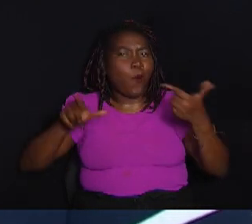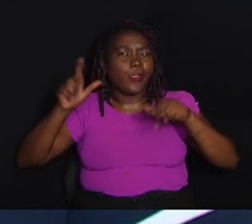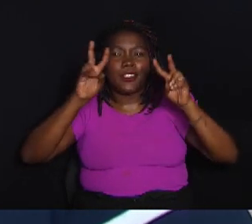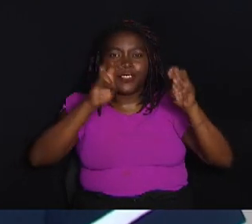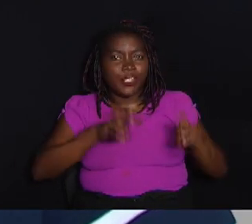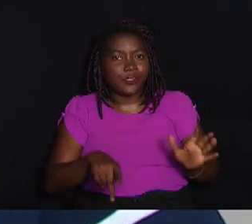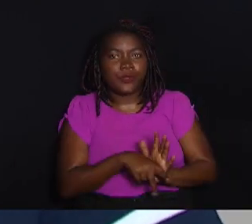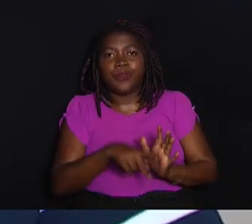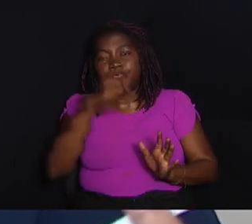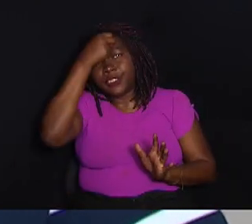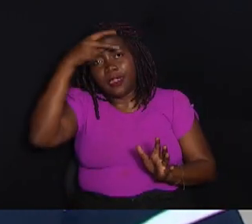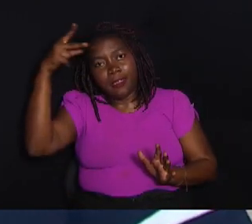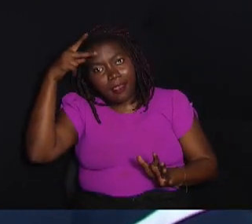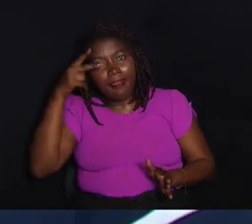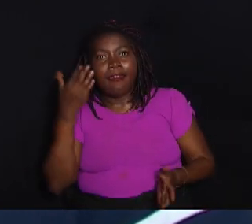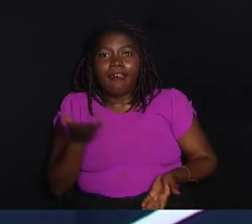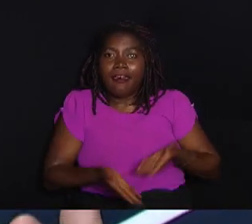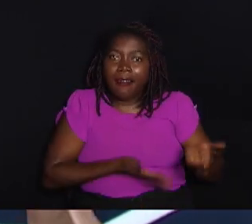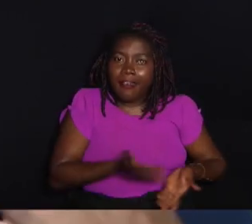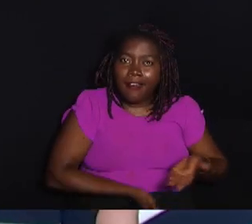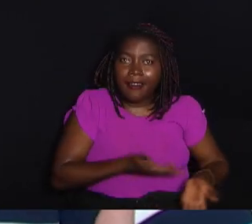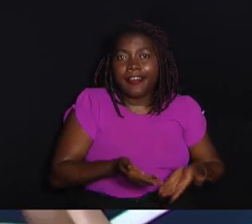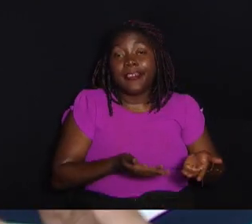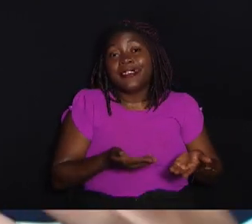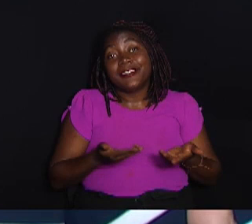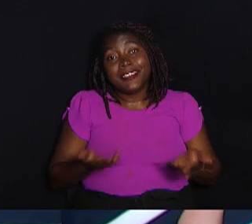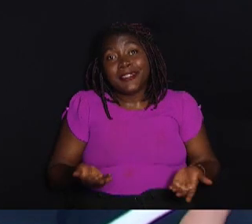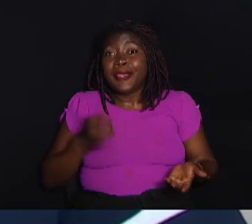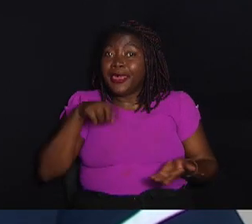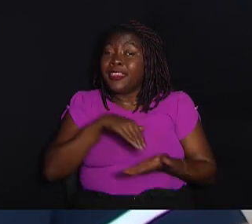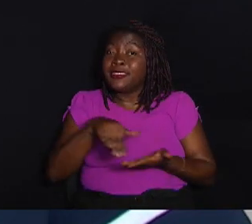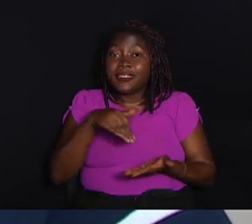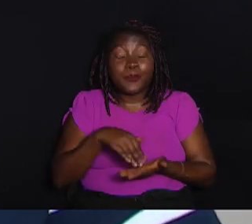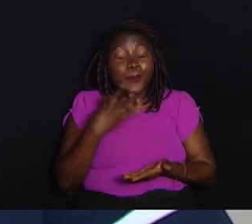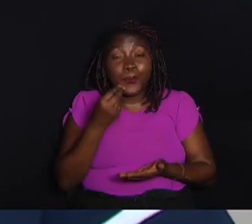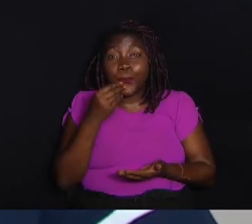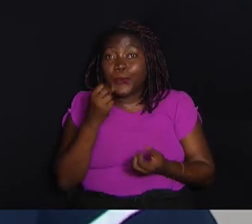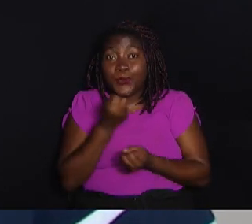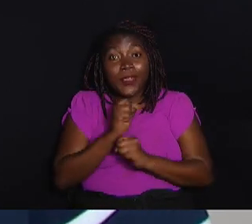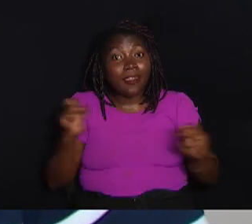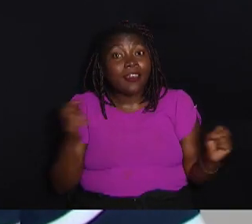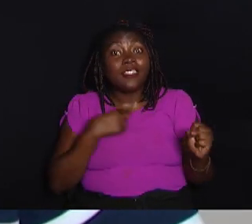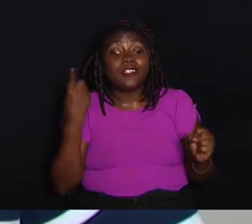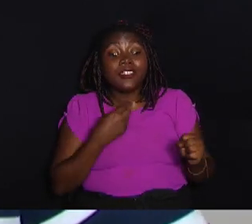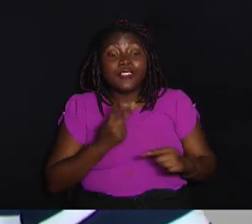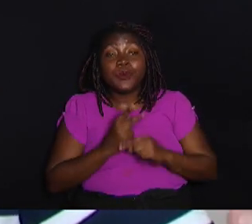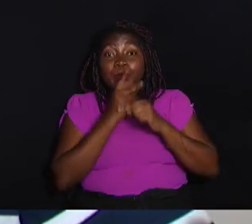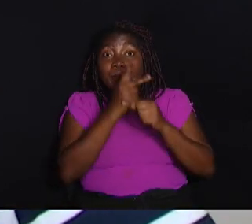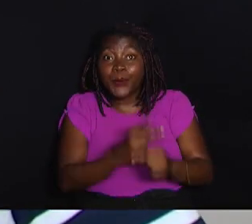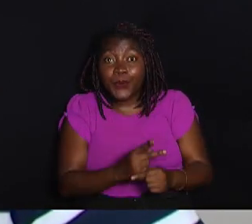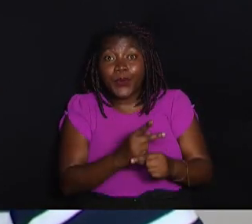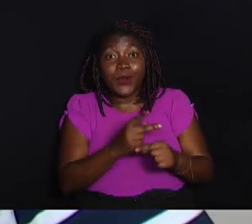né a zeladoria da cidade eh Então ela é uma secretaria muito muito grande a gente procurou dar fazer algumas